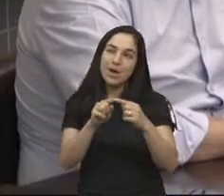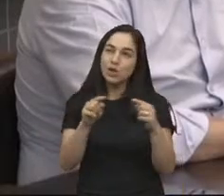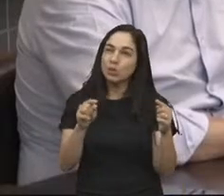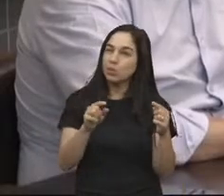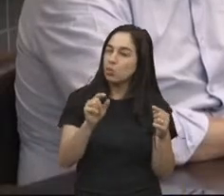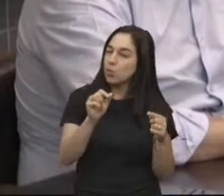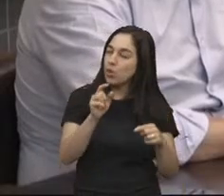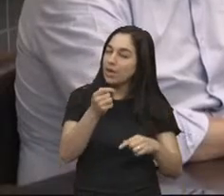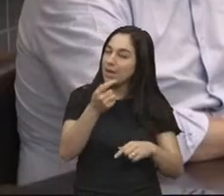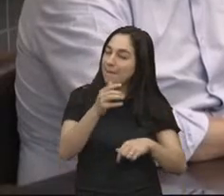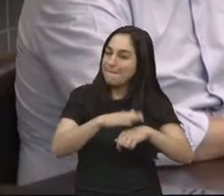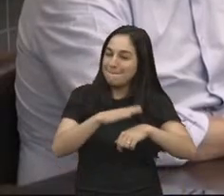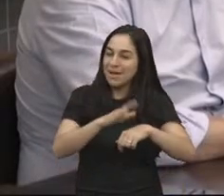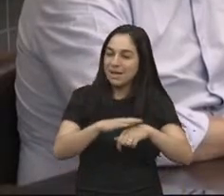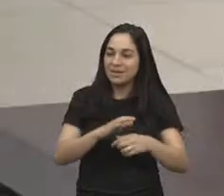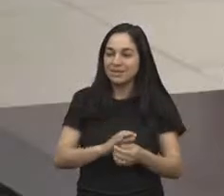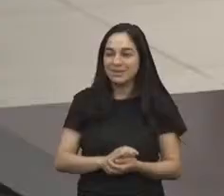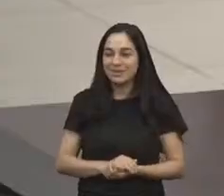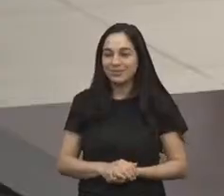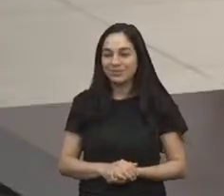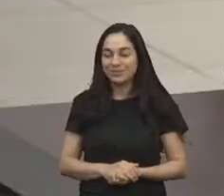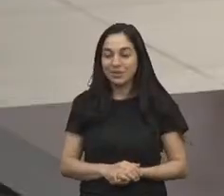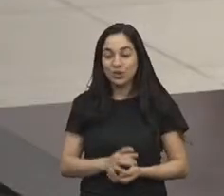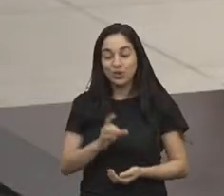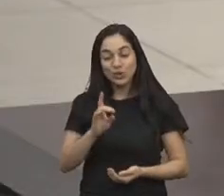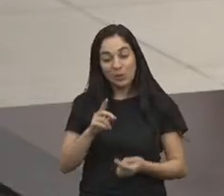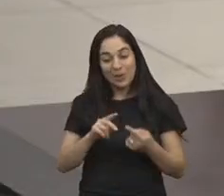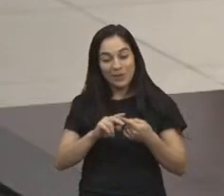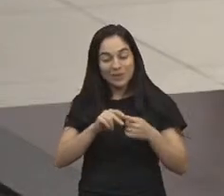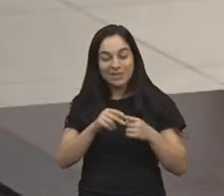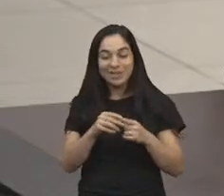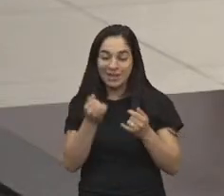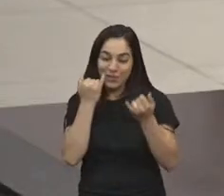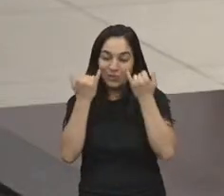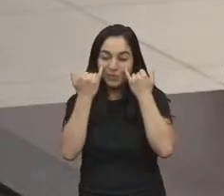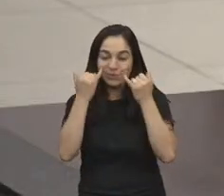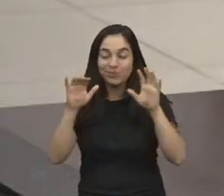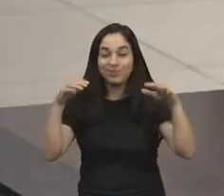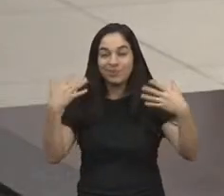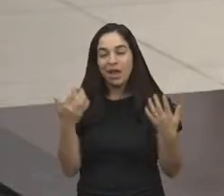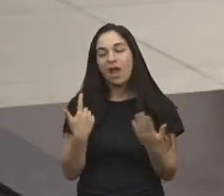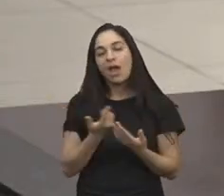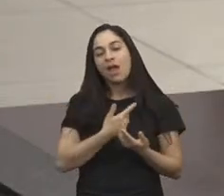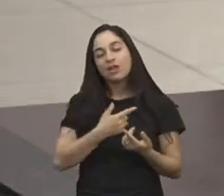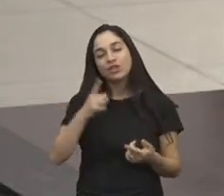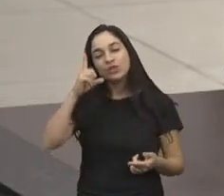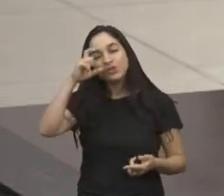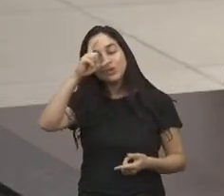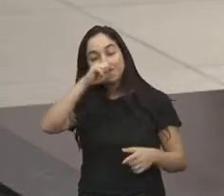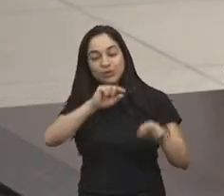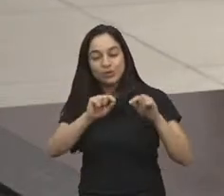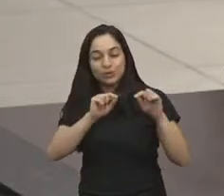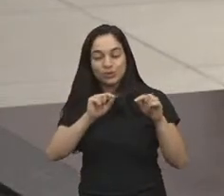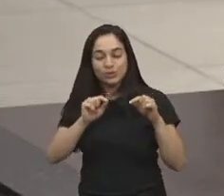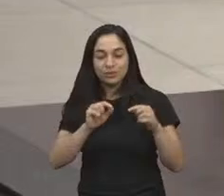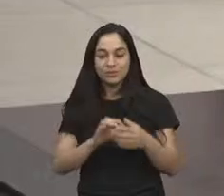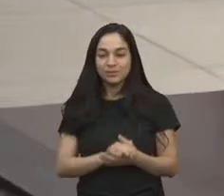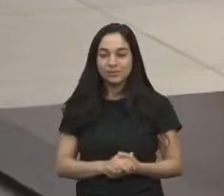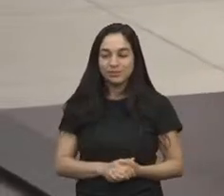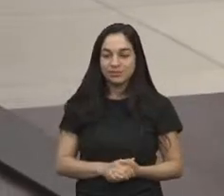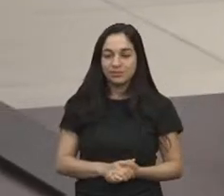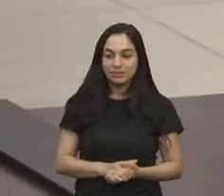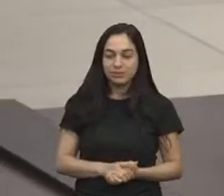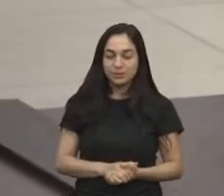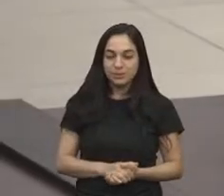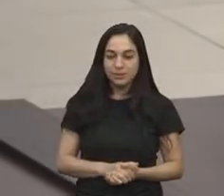isso. Ok. Só para consertar. O nosso grande desafio, realmente, é o pequeno, já